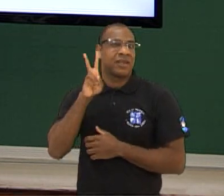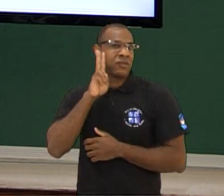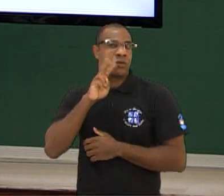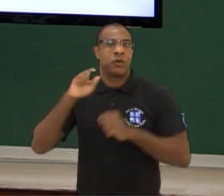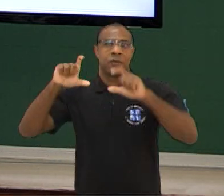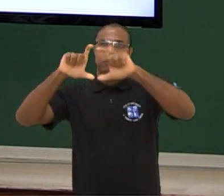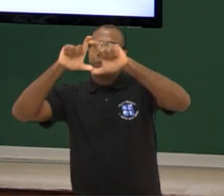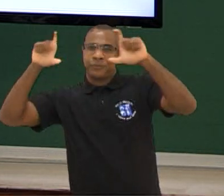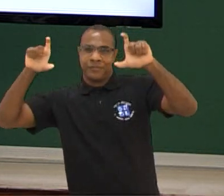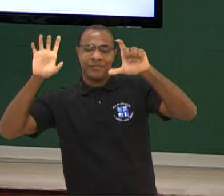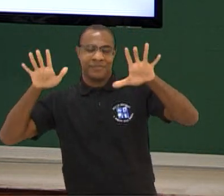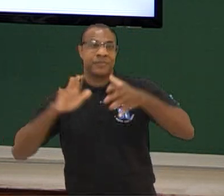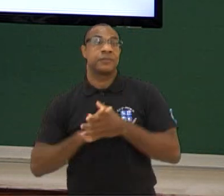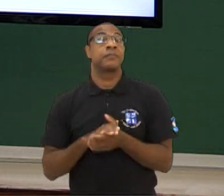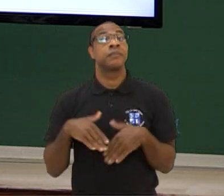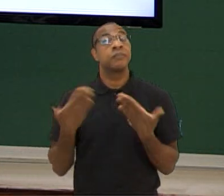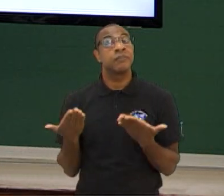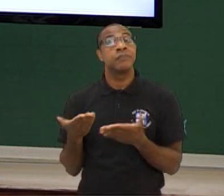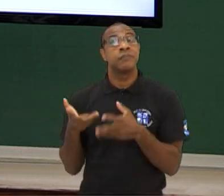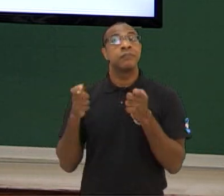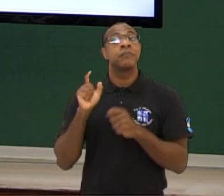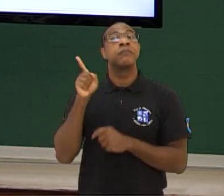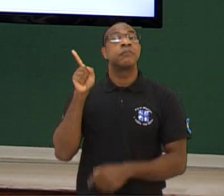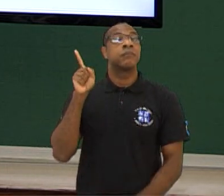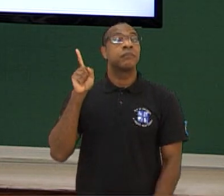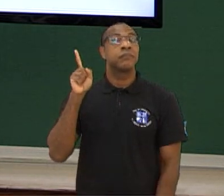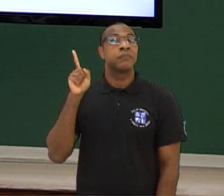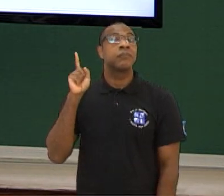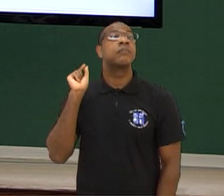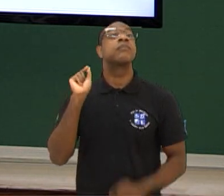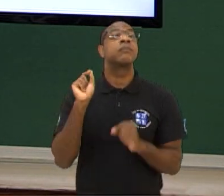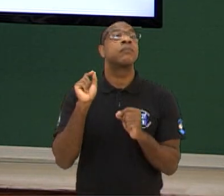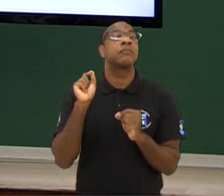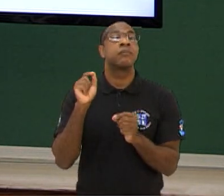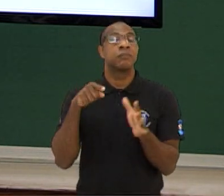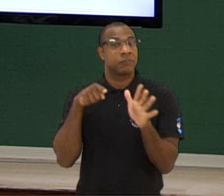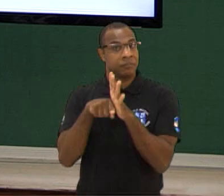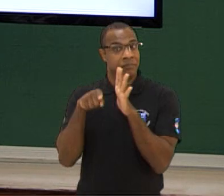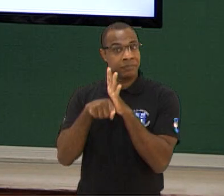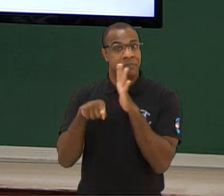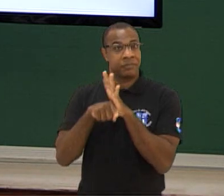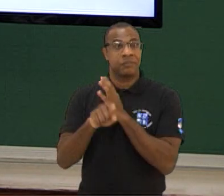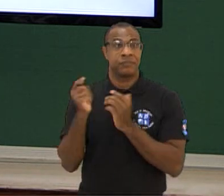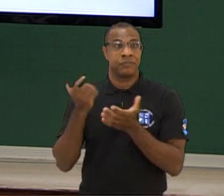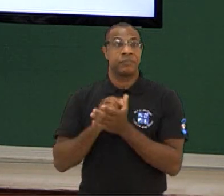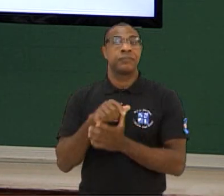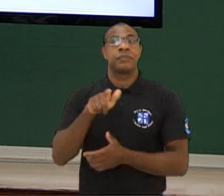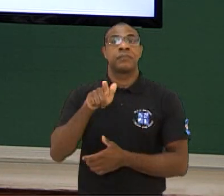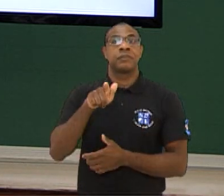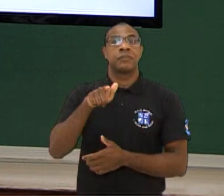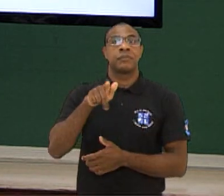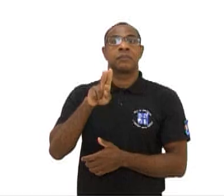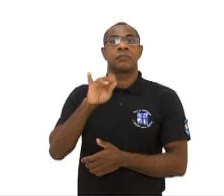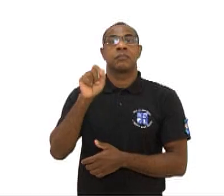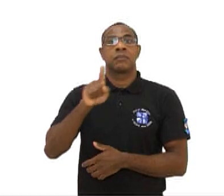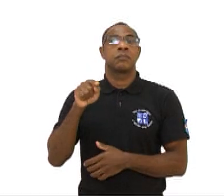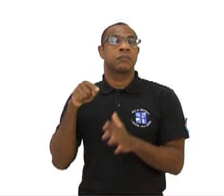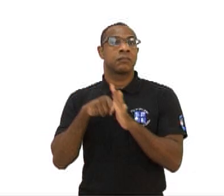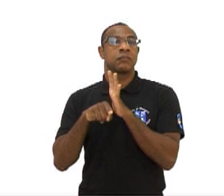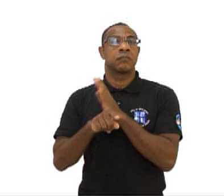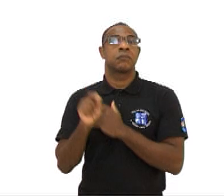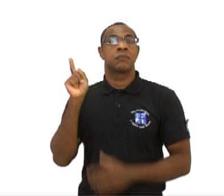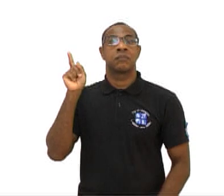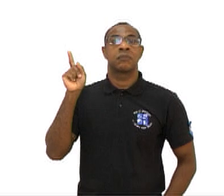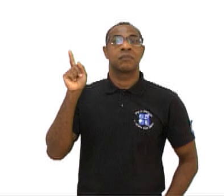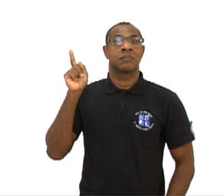Gente, para a gente poder ver sobre a terceira lei de Newton, eu quero fazer um quiz com vocês primeiro aqui, tá bom? Que inclusive esse quiz aqui,